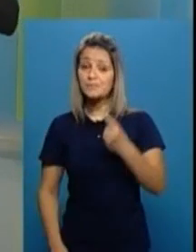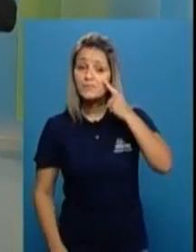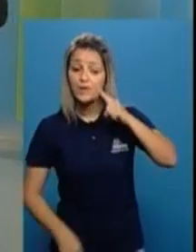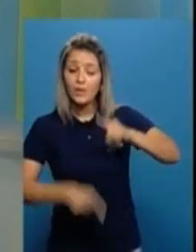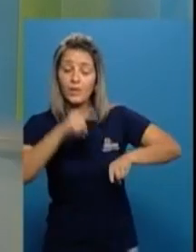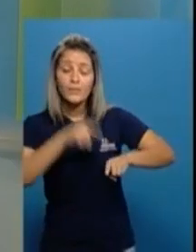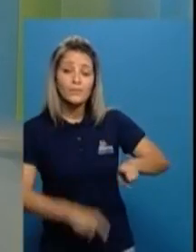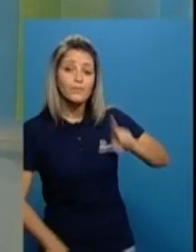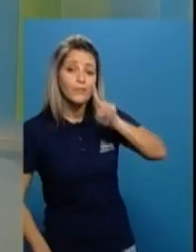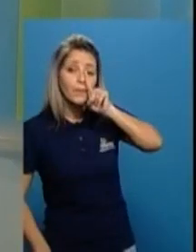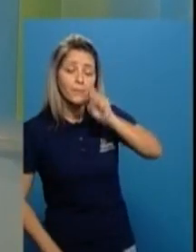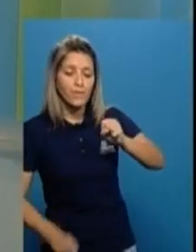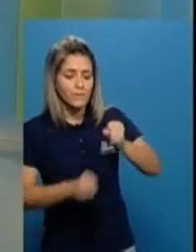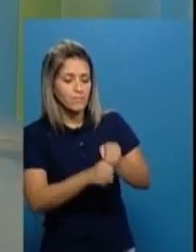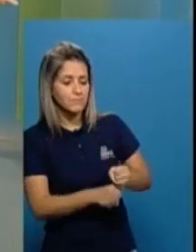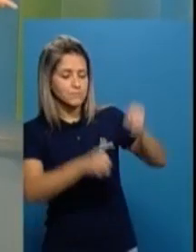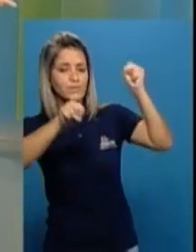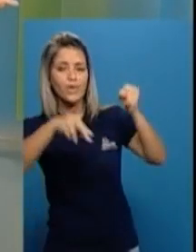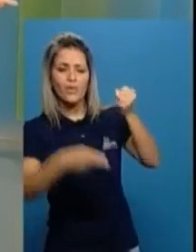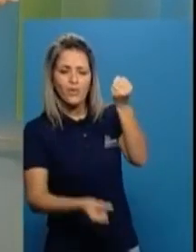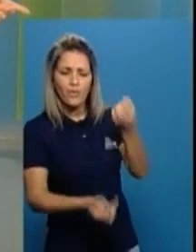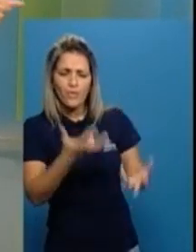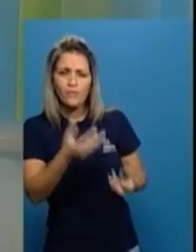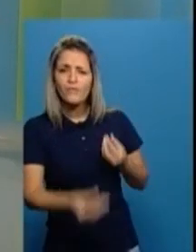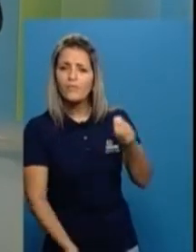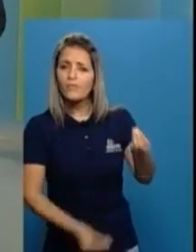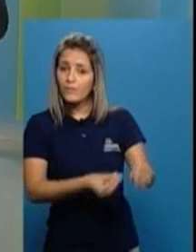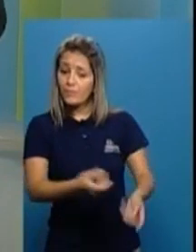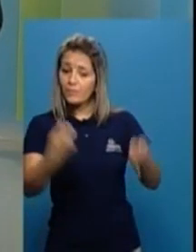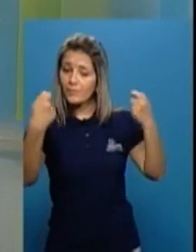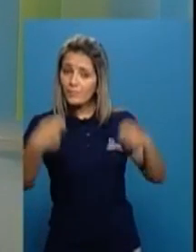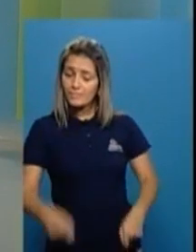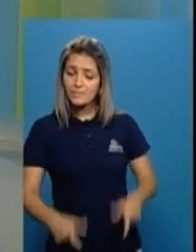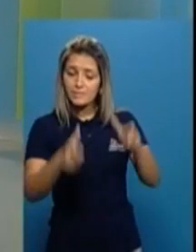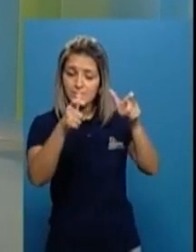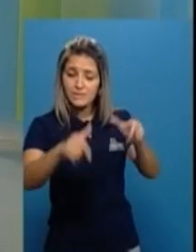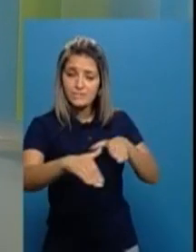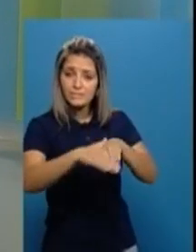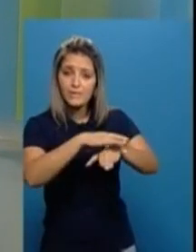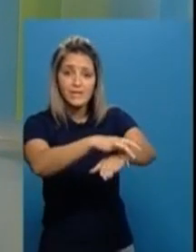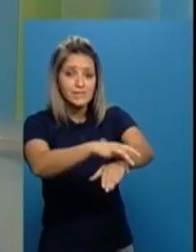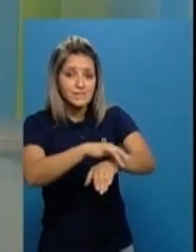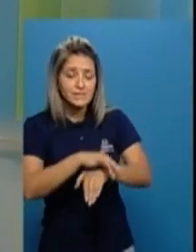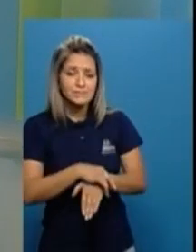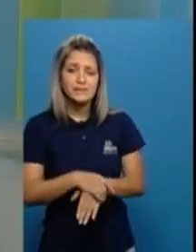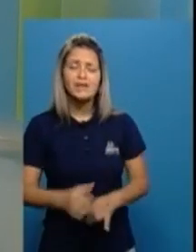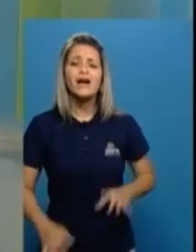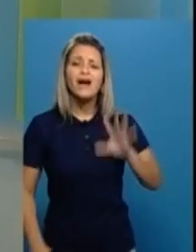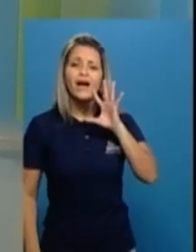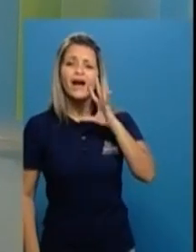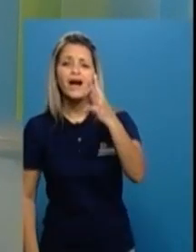que tem material inflamável nessa empresa? Eles precisam ser colocados em uma área segura. E existem acidentes de